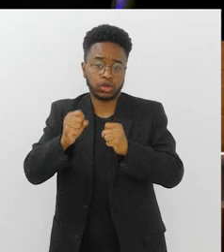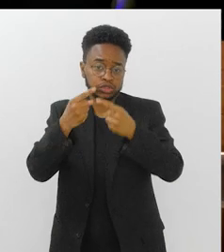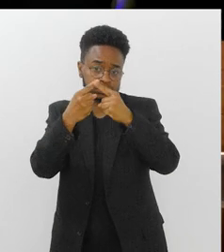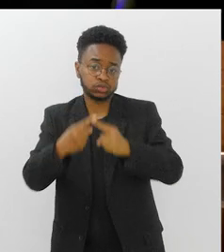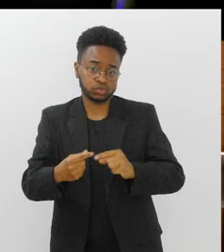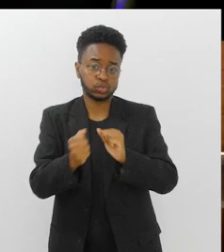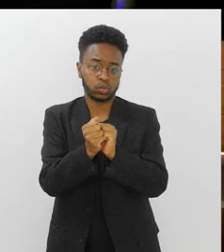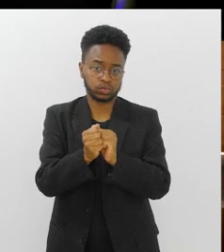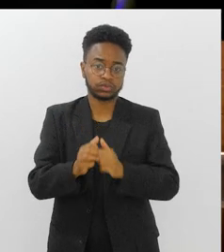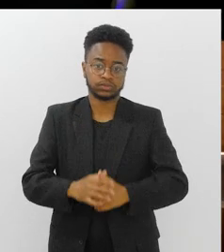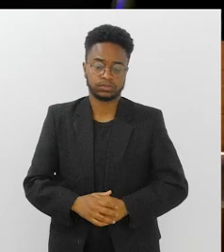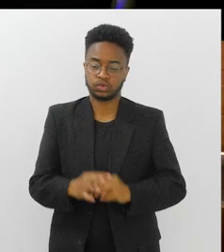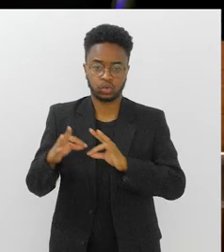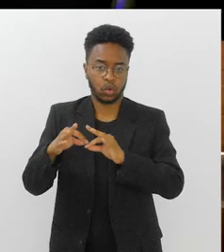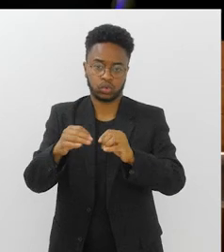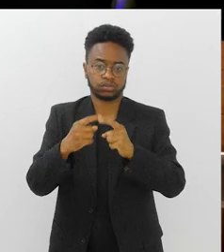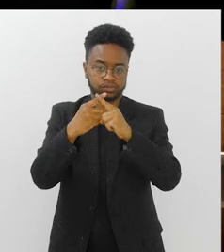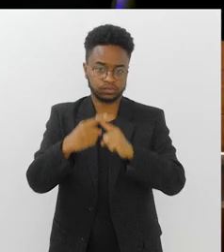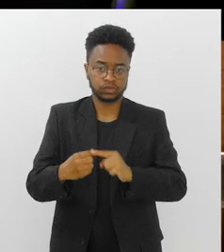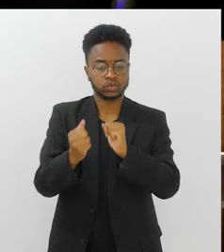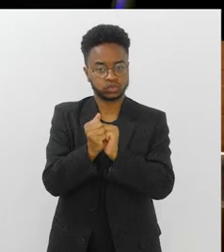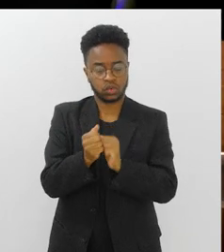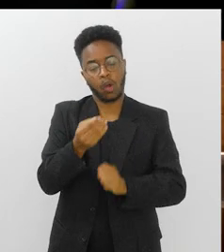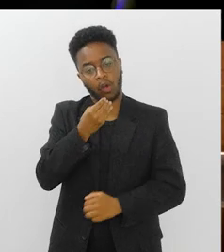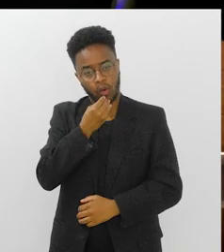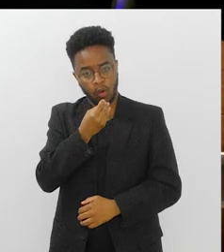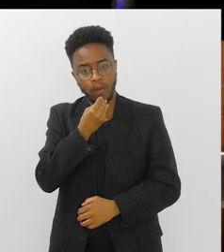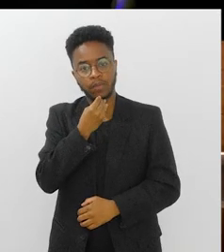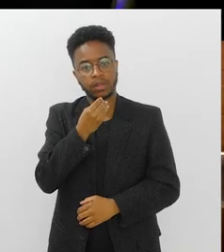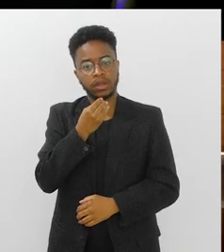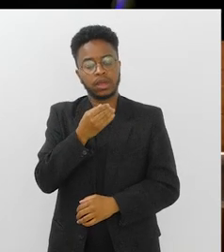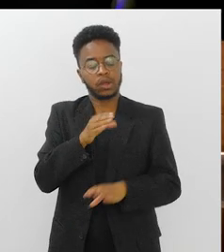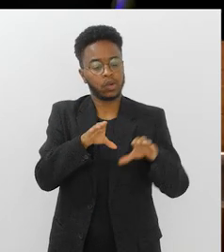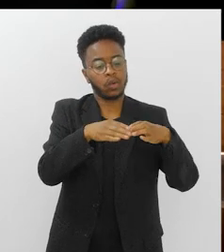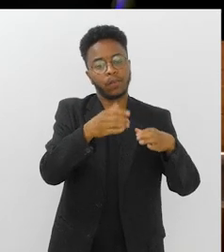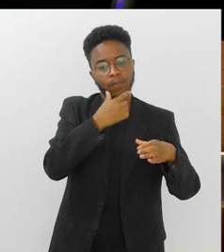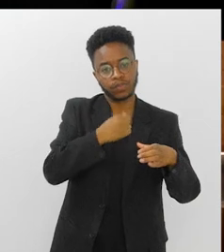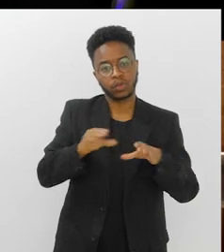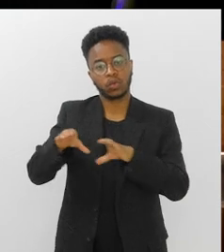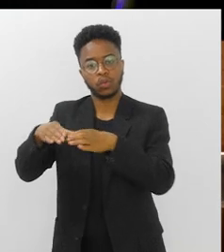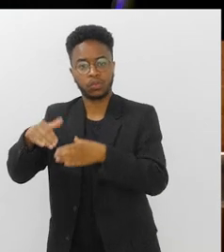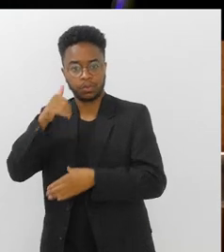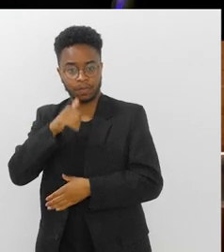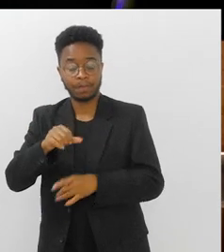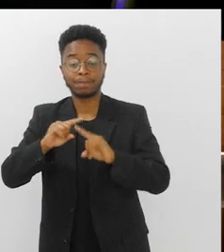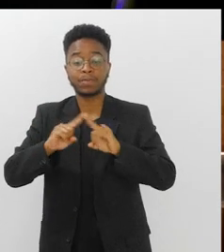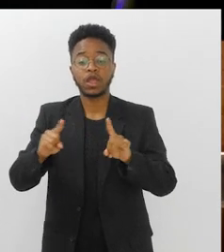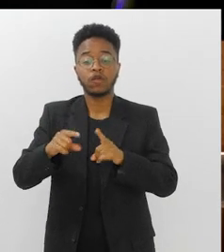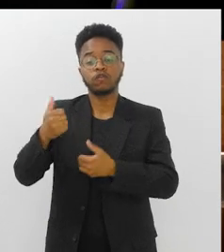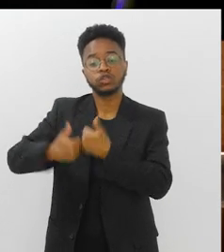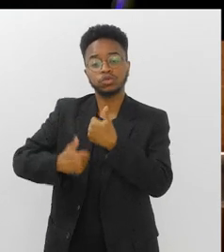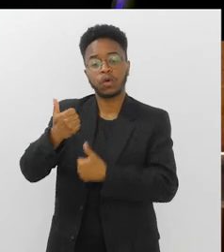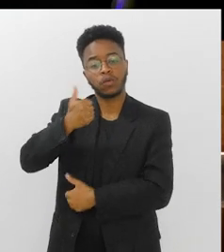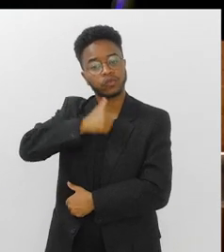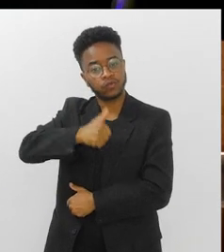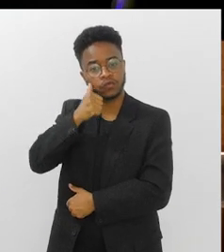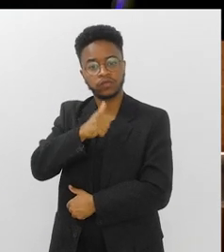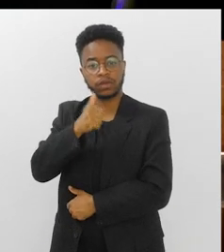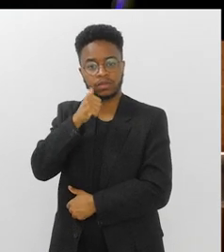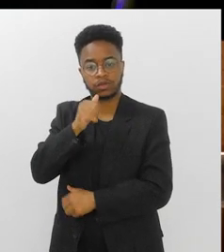joga eh juntos todos juntos Eh claro categoria masculina e categoria feminina e o futebol feminino